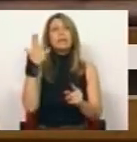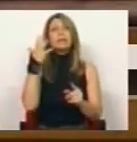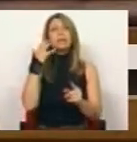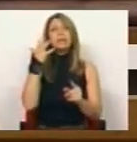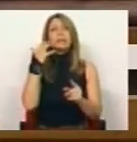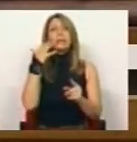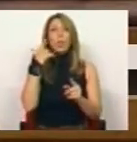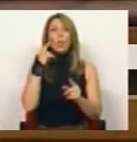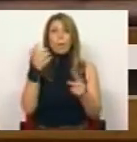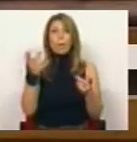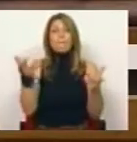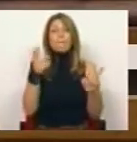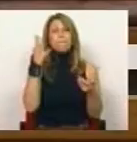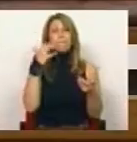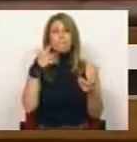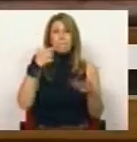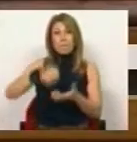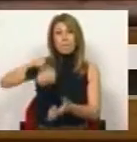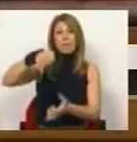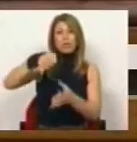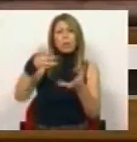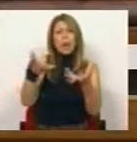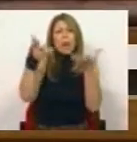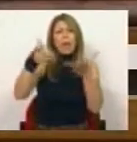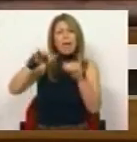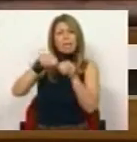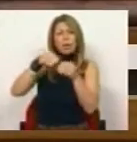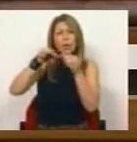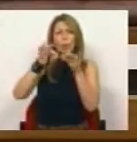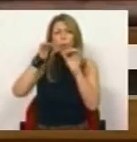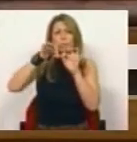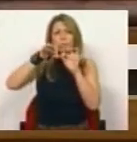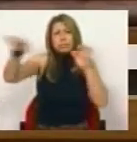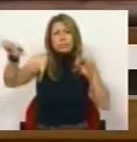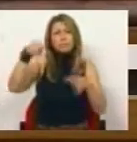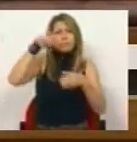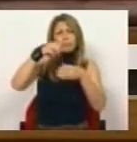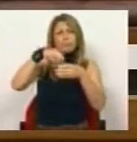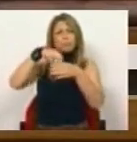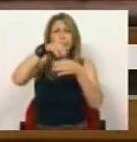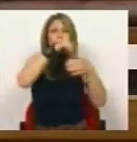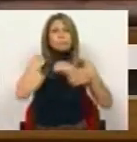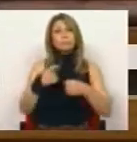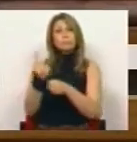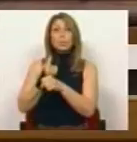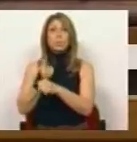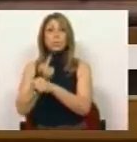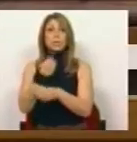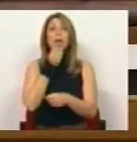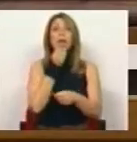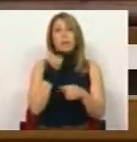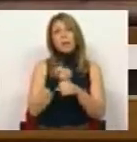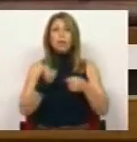plástico ultraleves como embalagem primária para o acondicionamento e o transporte do produto alimentar. Ou